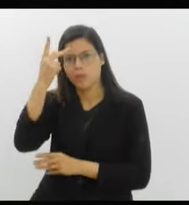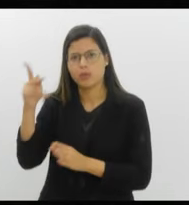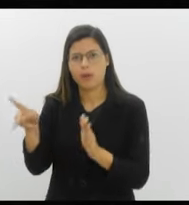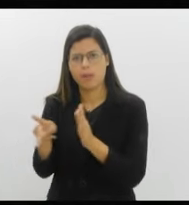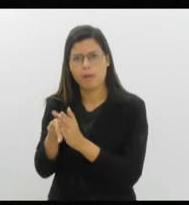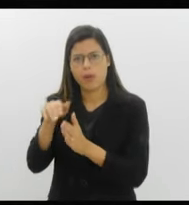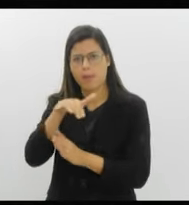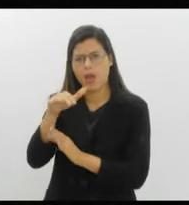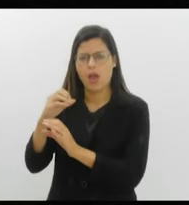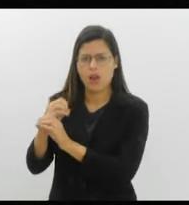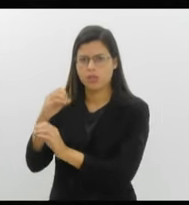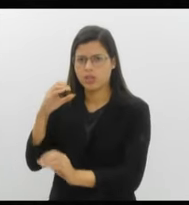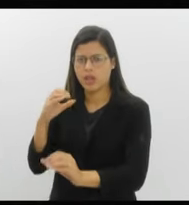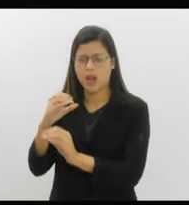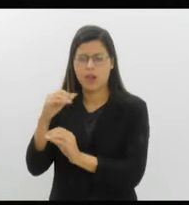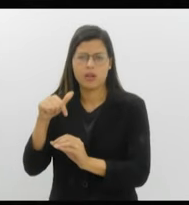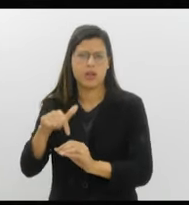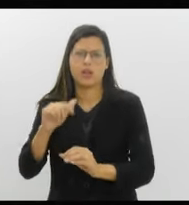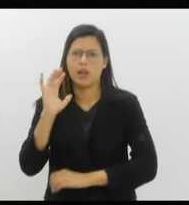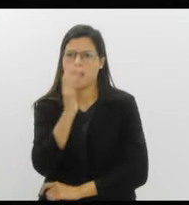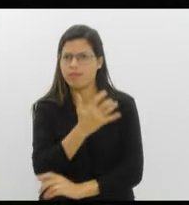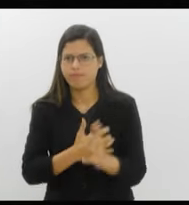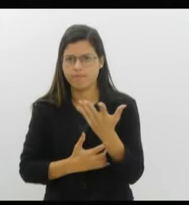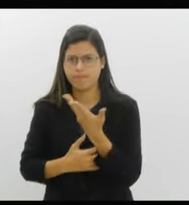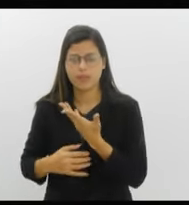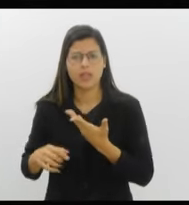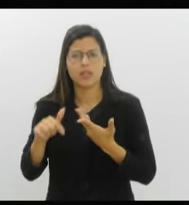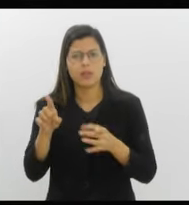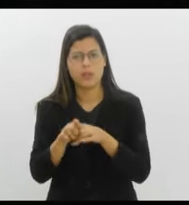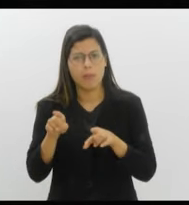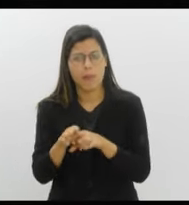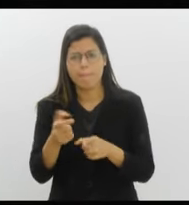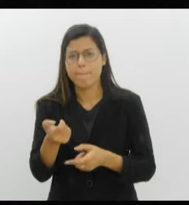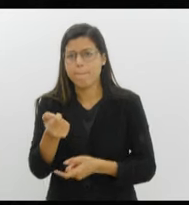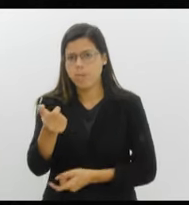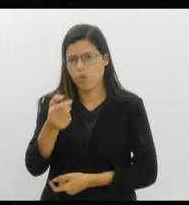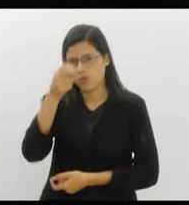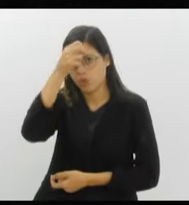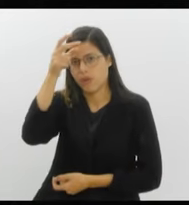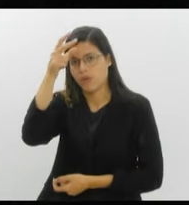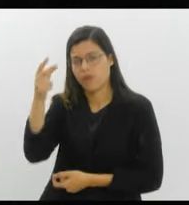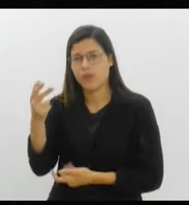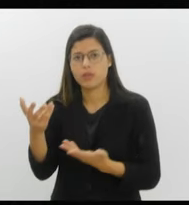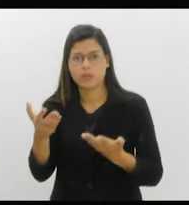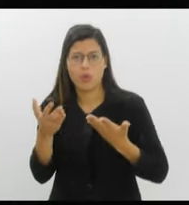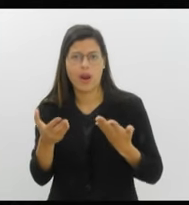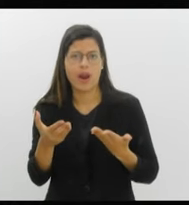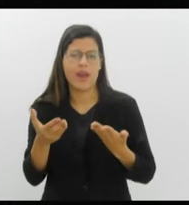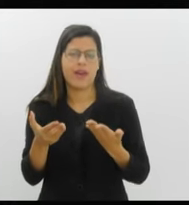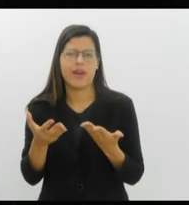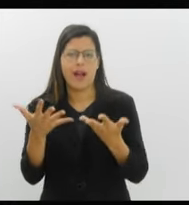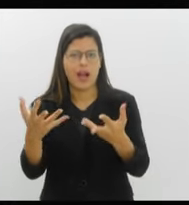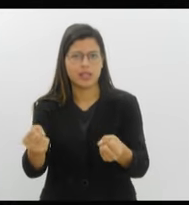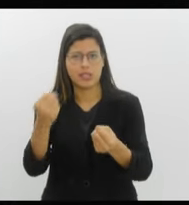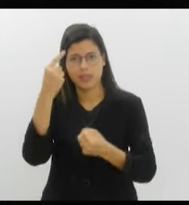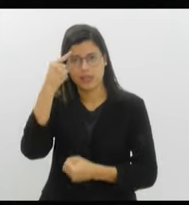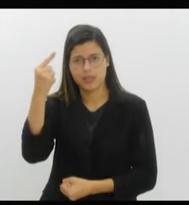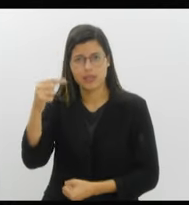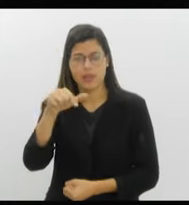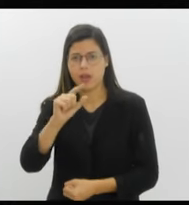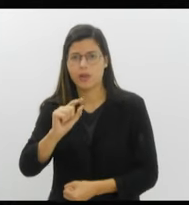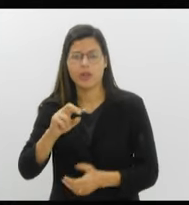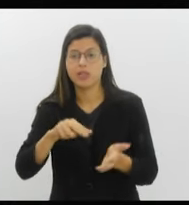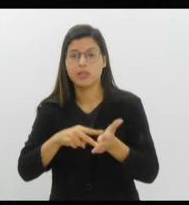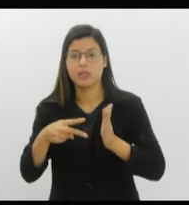de ambientalistas, infelizmente, poucos prefeitos e prefeitas estão abertos e abertas a essas ideias. Que nada mais é do